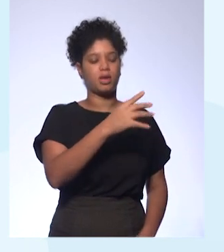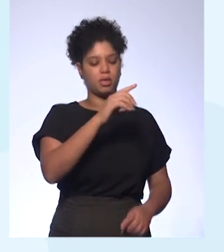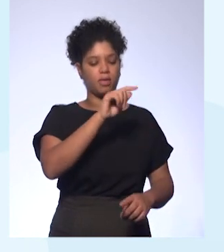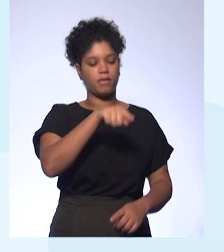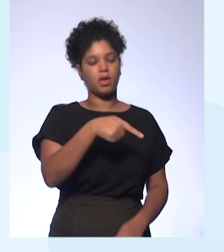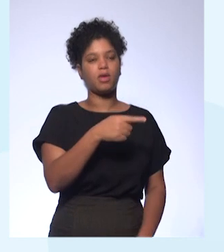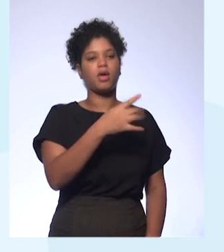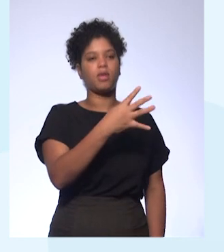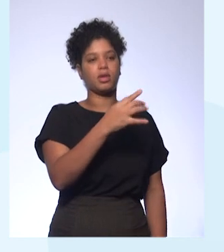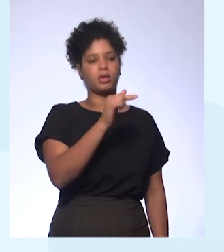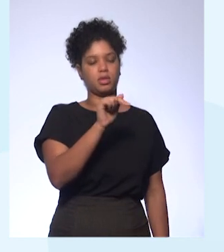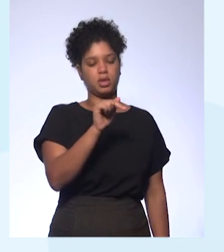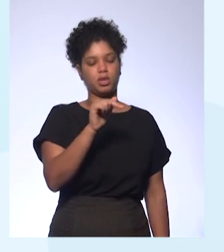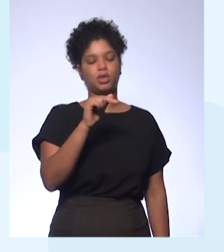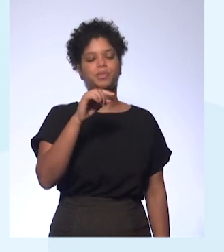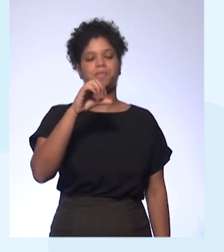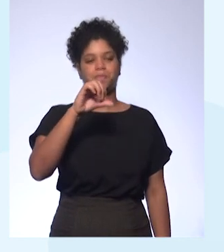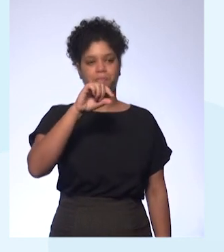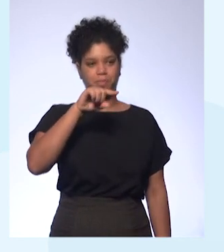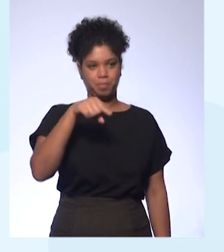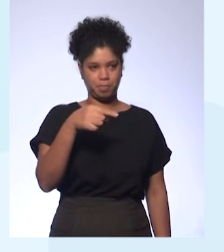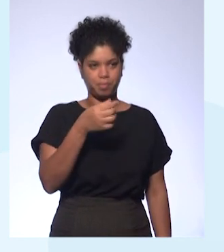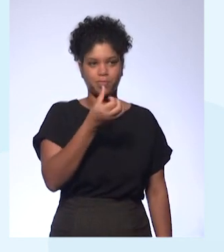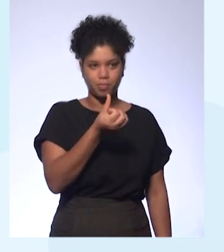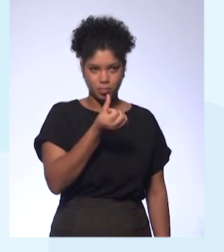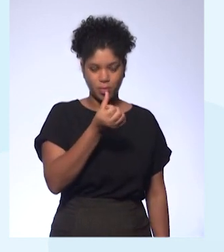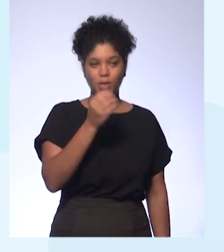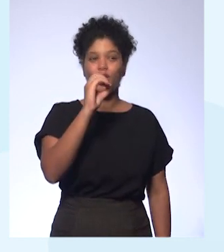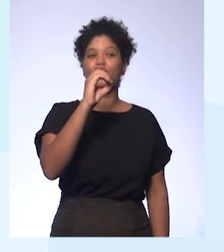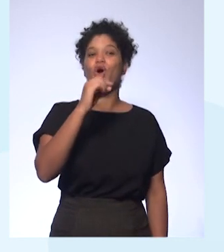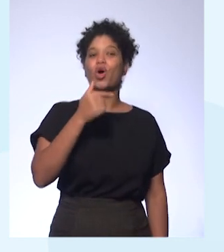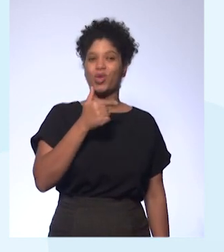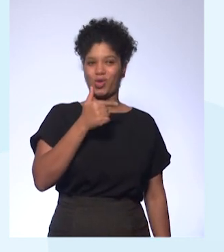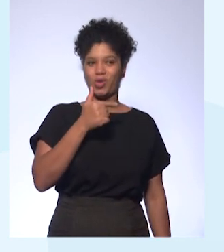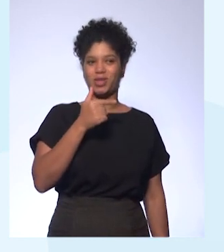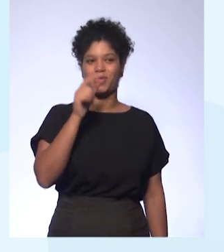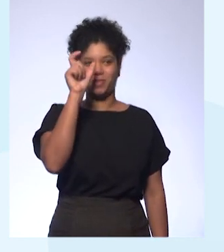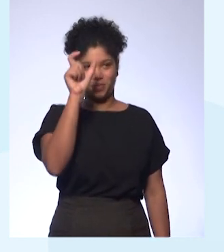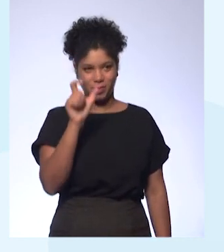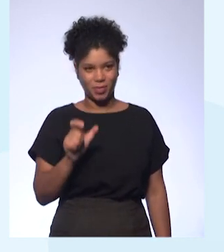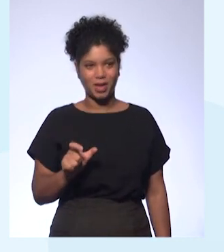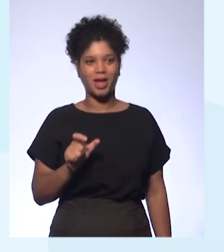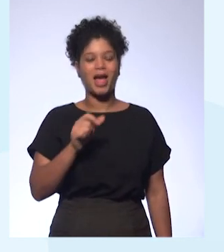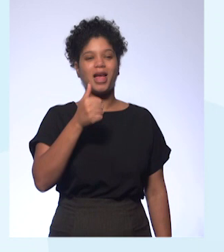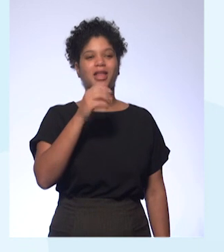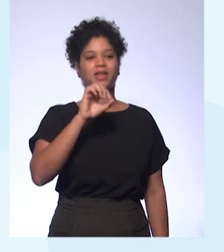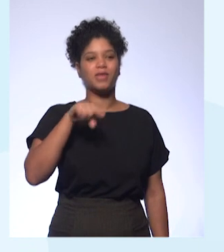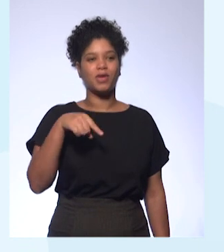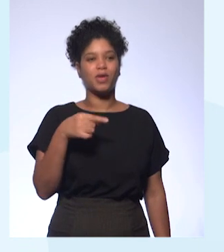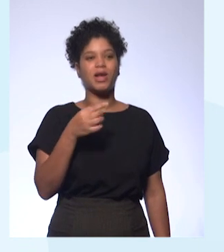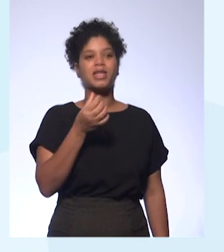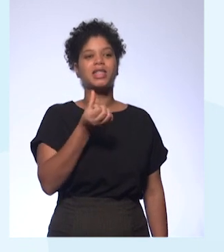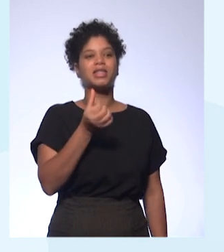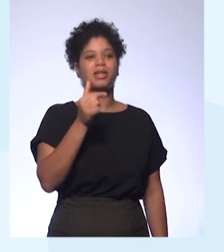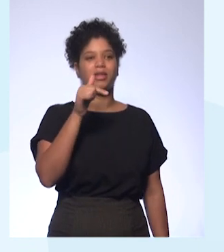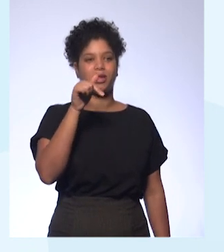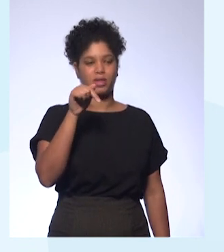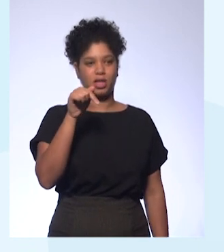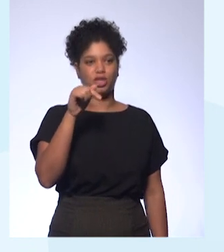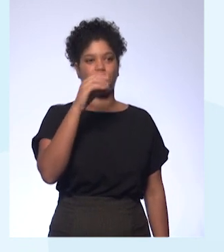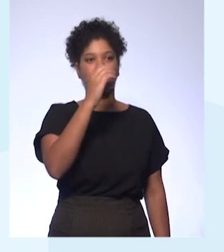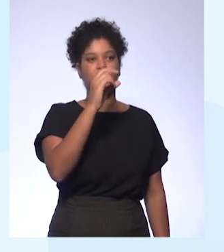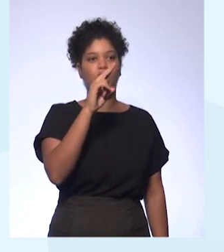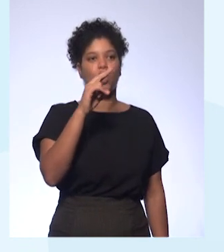24,47, aqui 9,6 de gás oxigênio e aqui 10,67 de óxido de